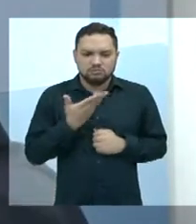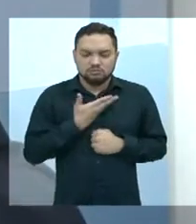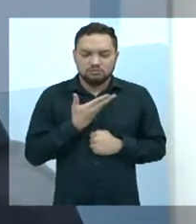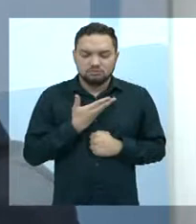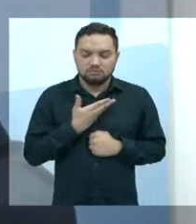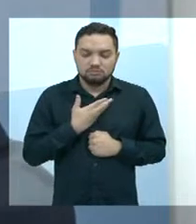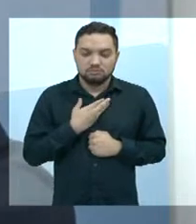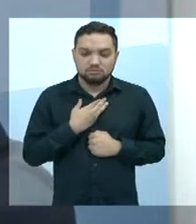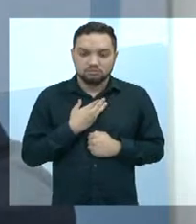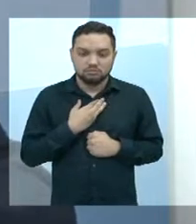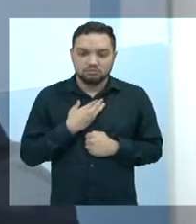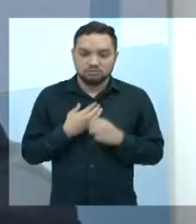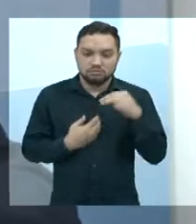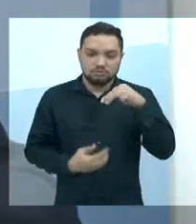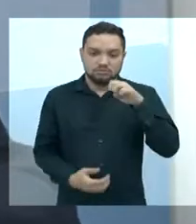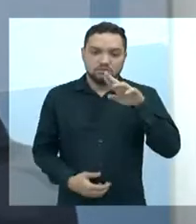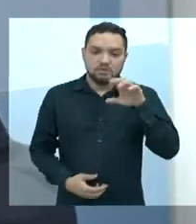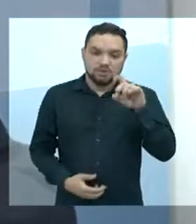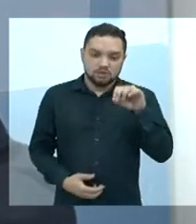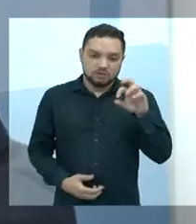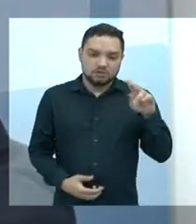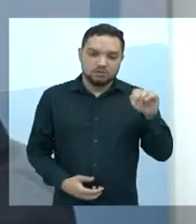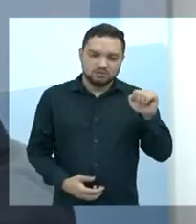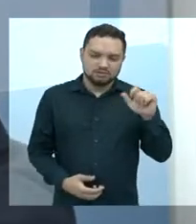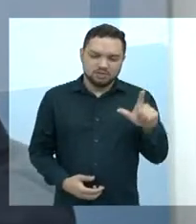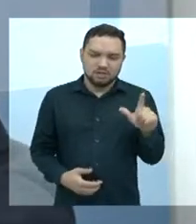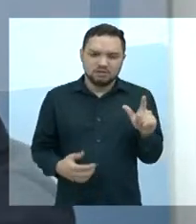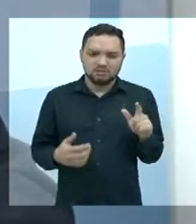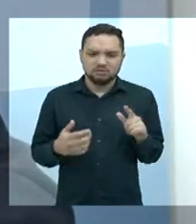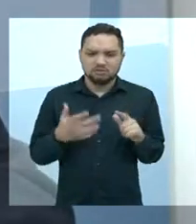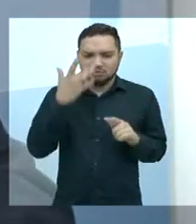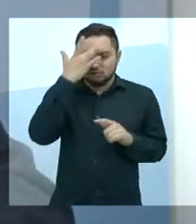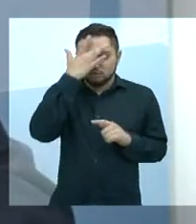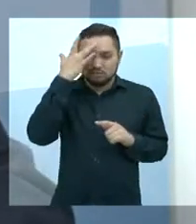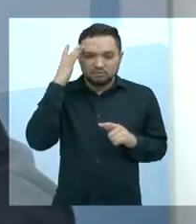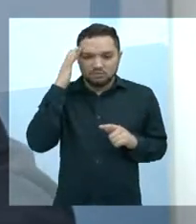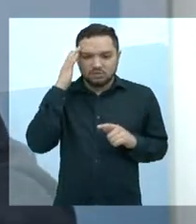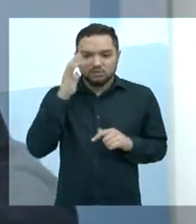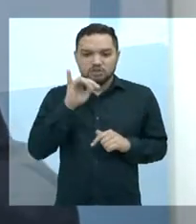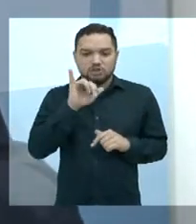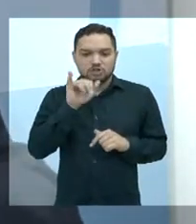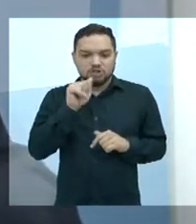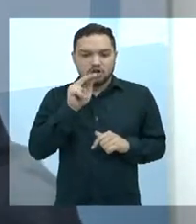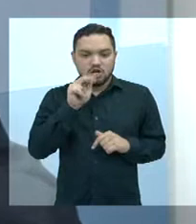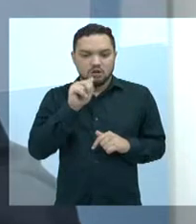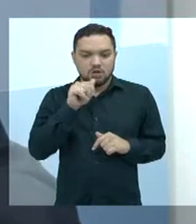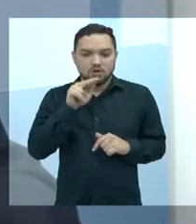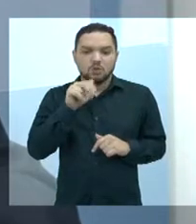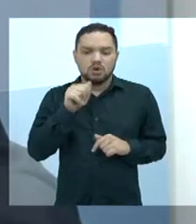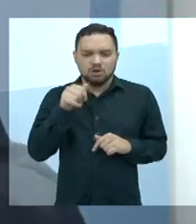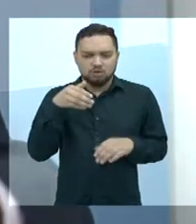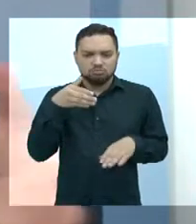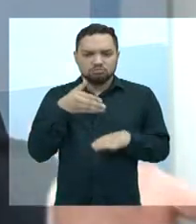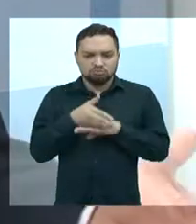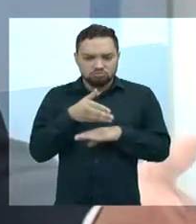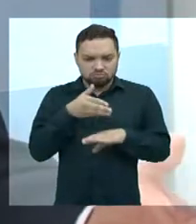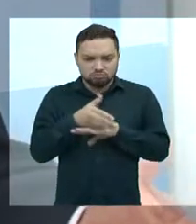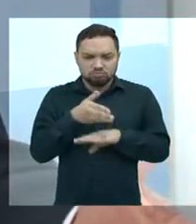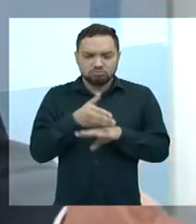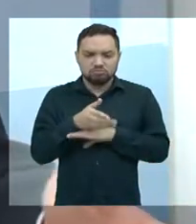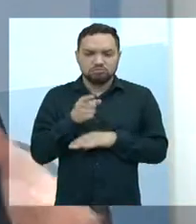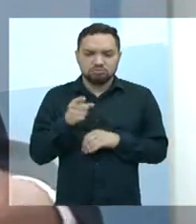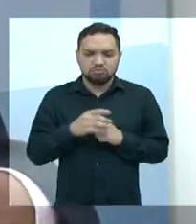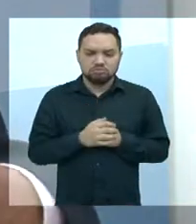Poeira, no Mercado Central, ele absorve muita gente de Jaguaruana, tem muitos jaguaruanenses lá. Você vê Joãozinho